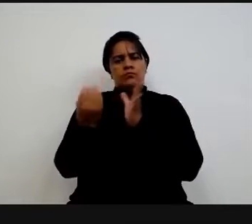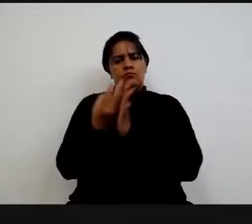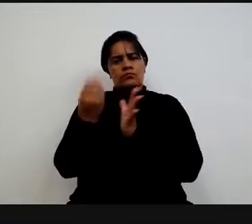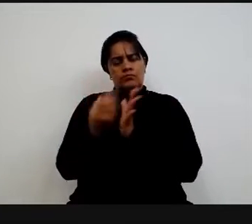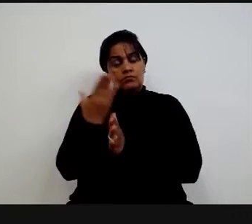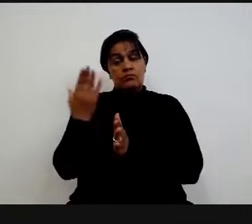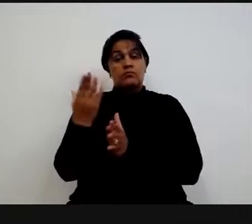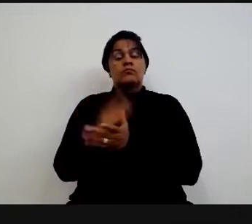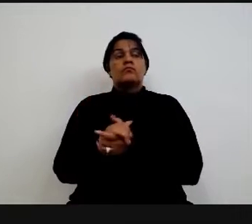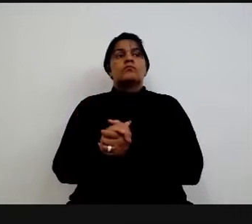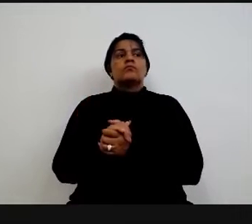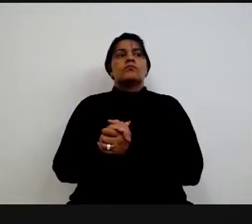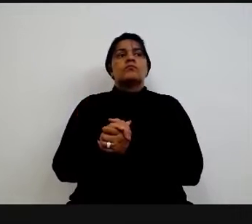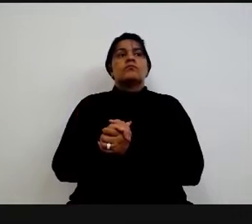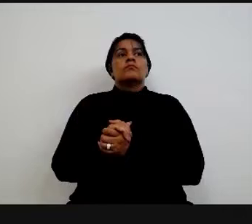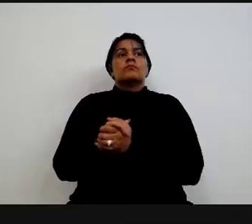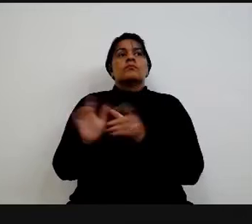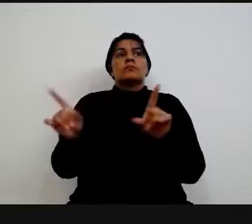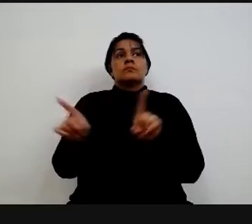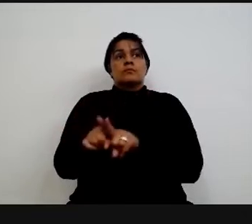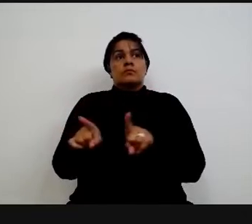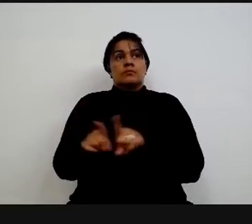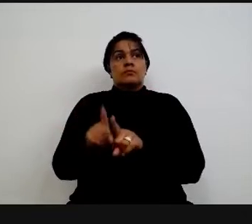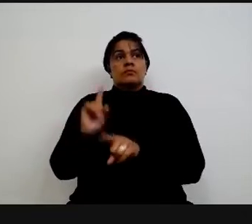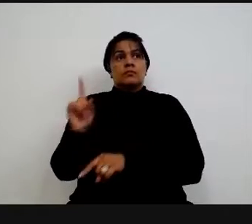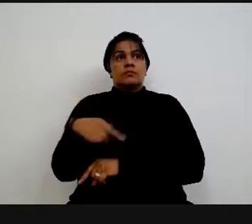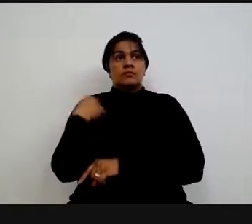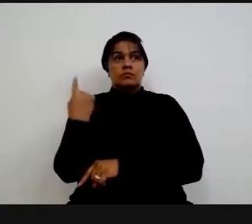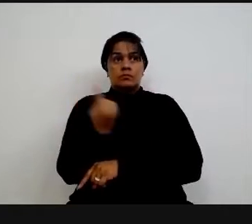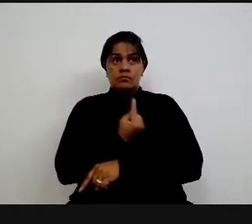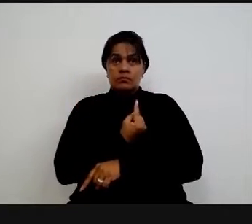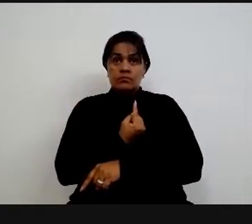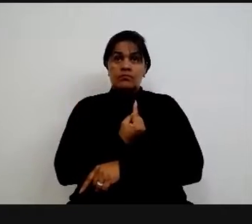E, além disso, né, a gente também estamos